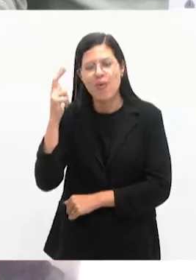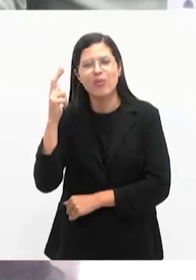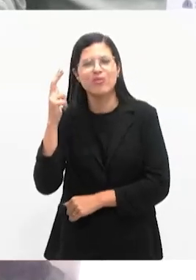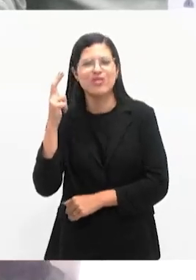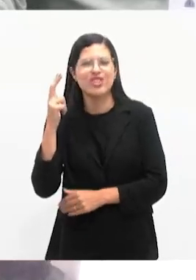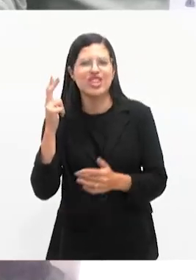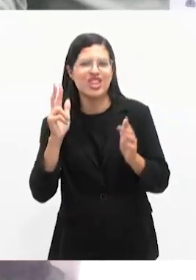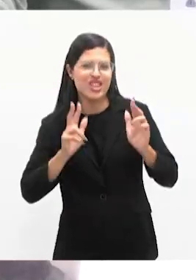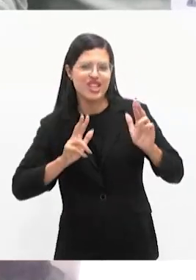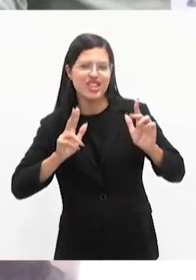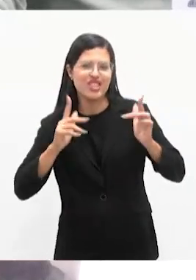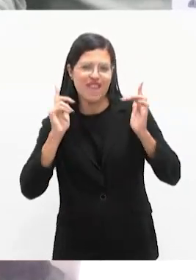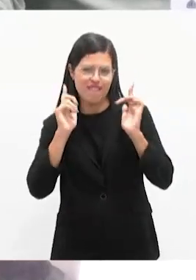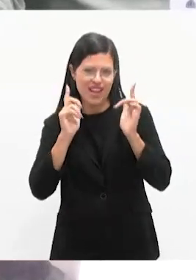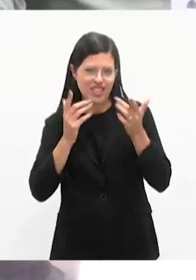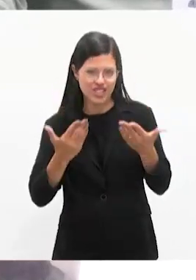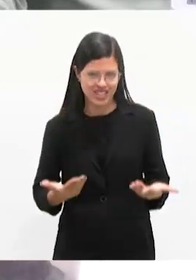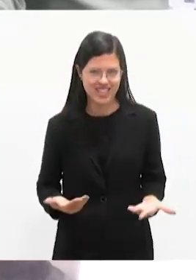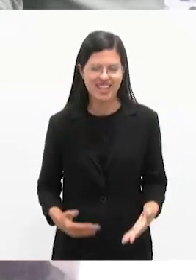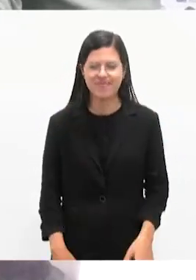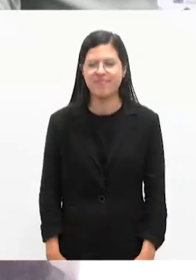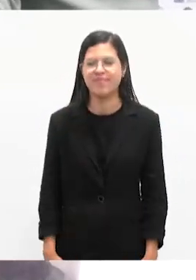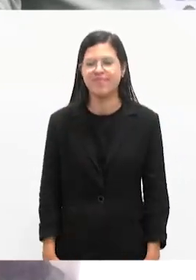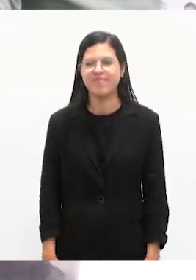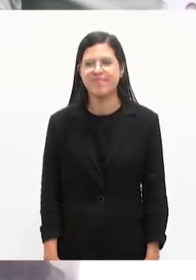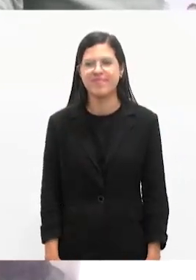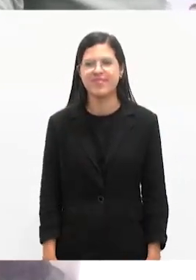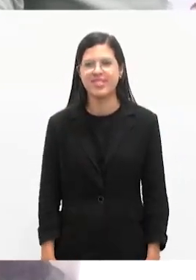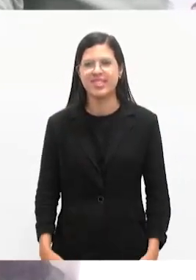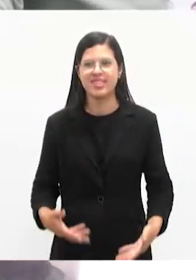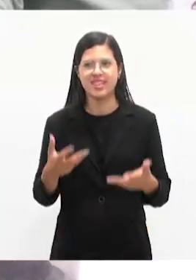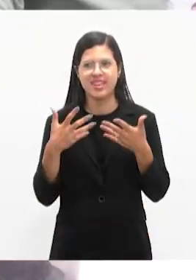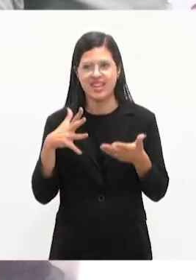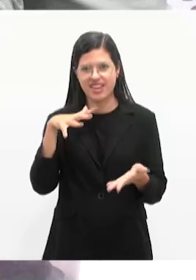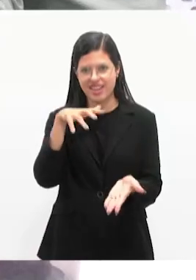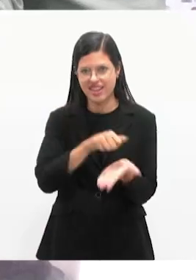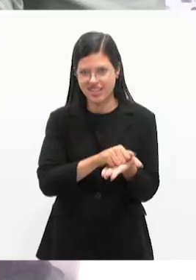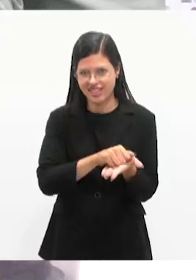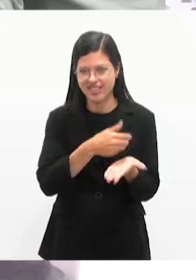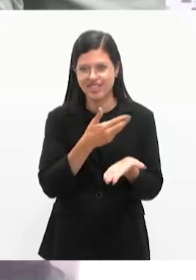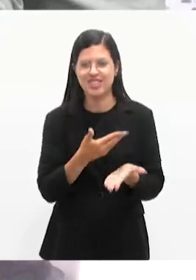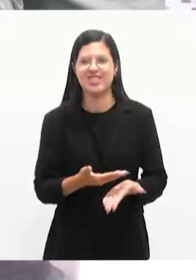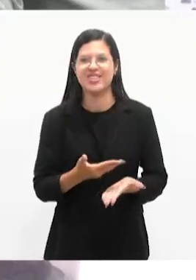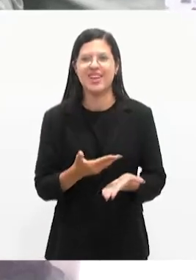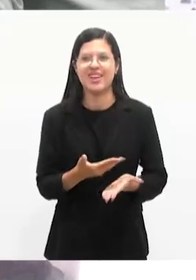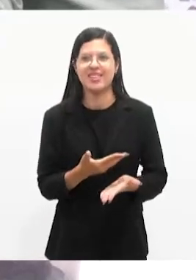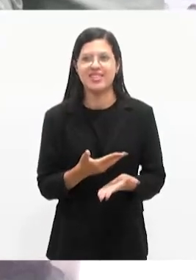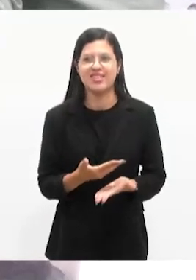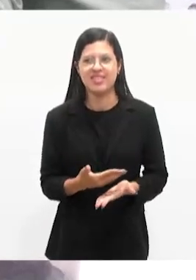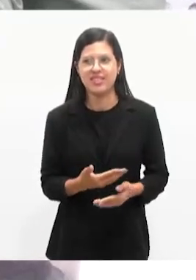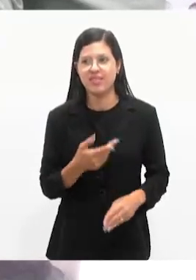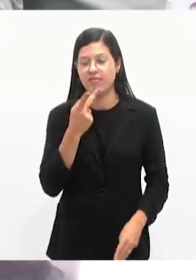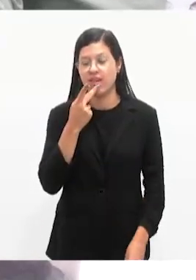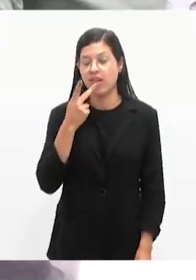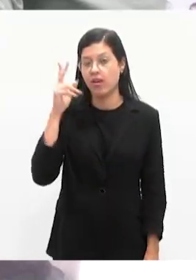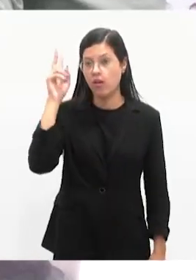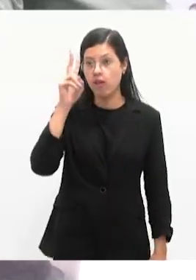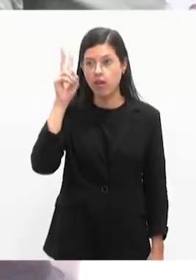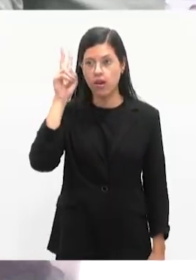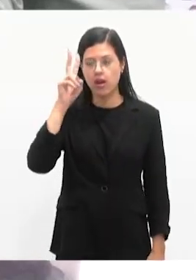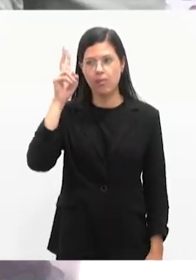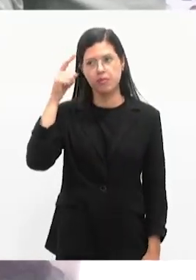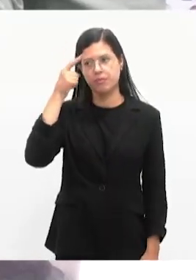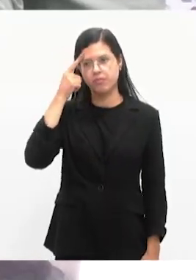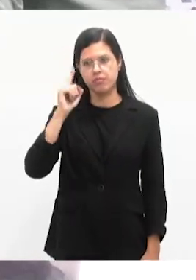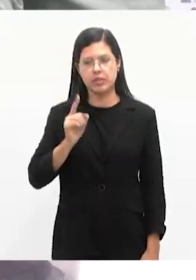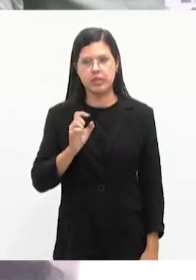certeza. Então, eu queria fazer essa observação que conste nos autos. E dizer que eu me lembro, inclusive, eu não sei se ainda é